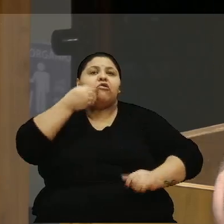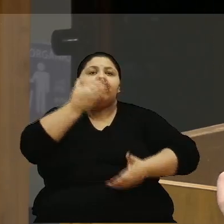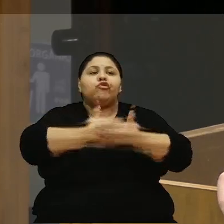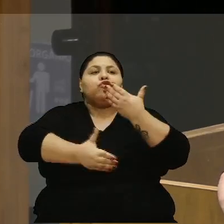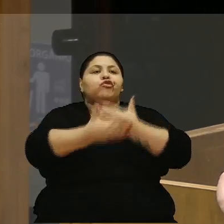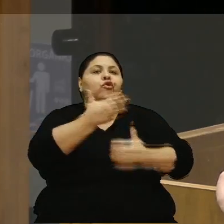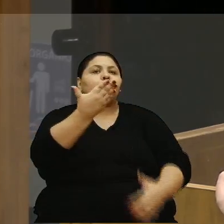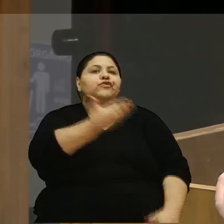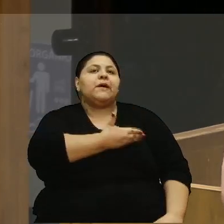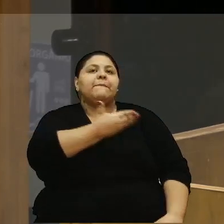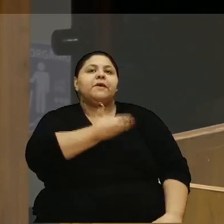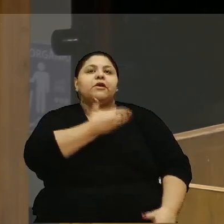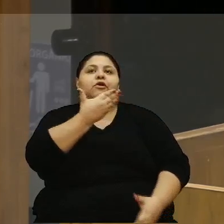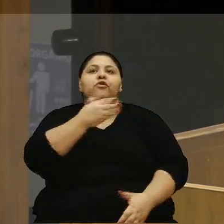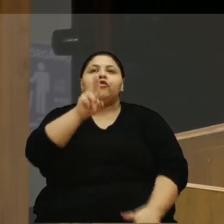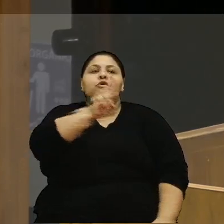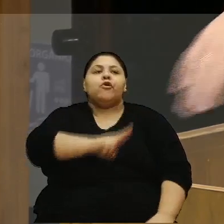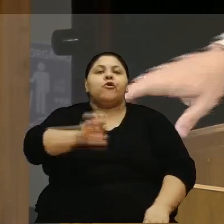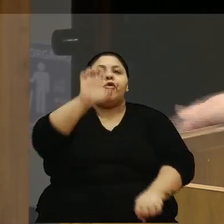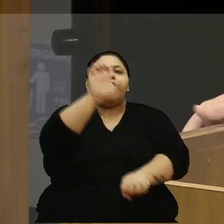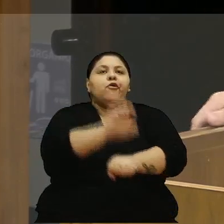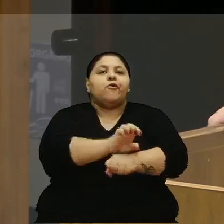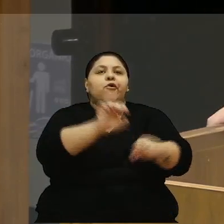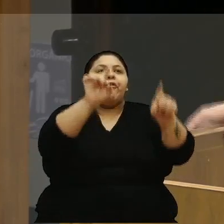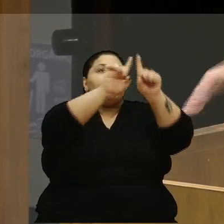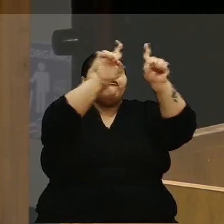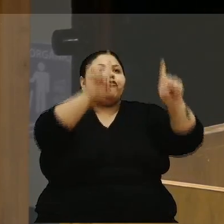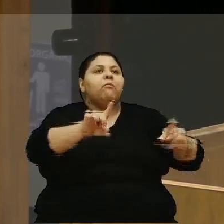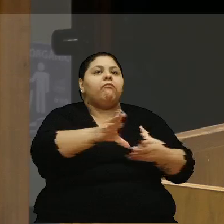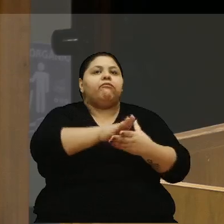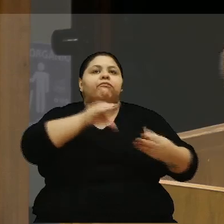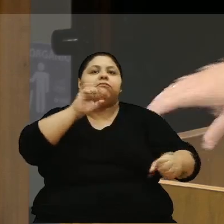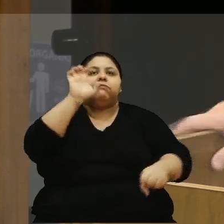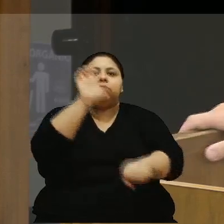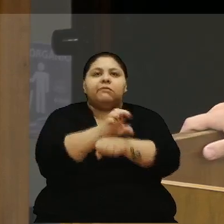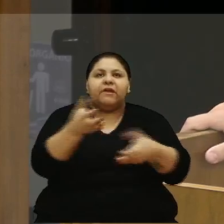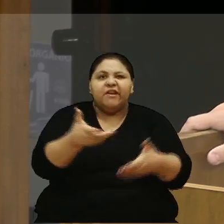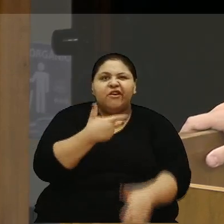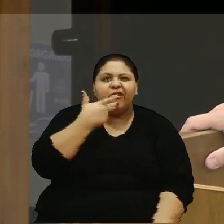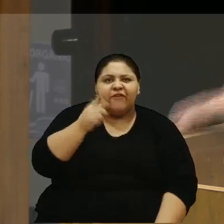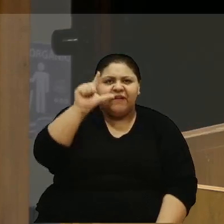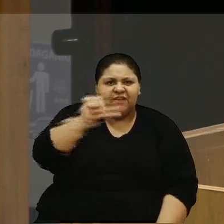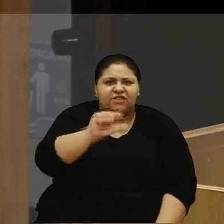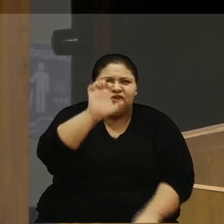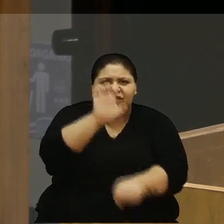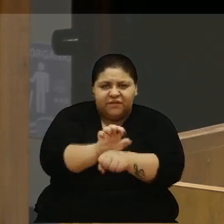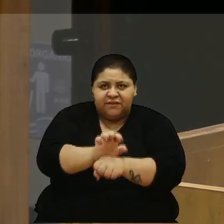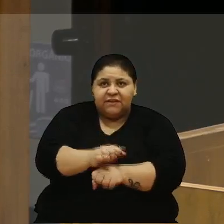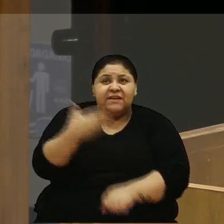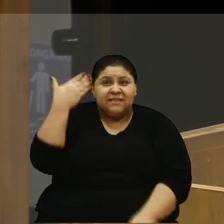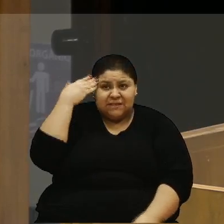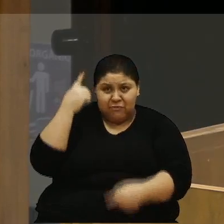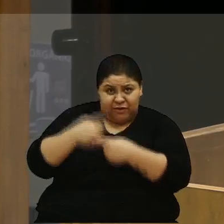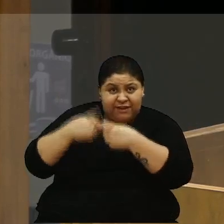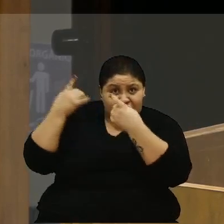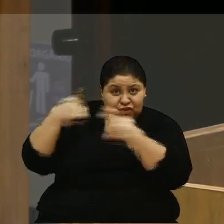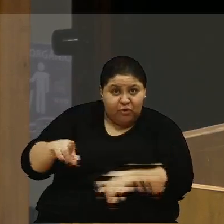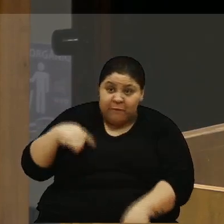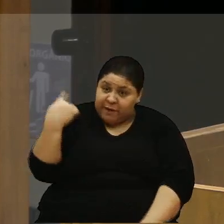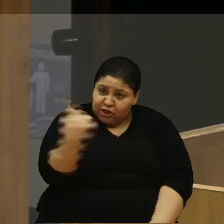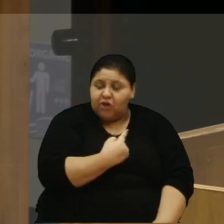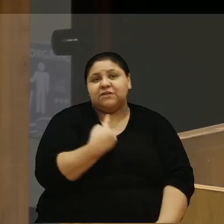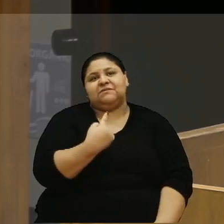amigos mamar no Estado, funcionário fantasma mamar no Estado, e vem falar de redução de Estado. E sabe para quem sobra? Para